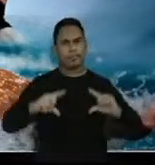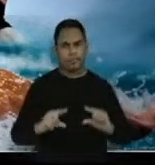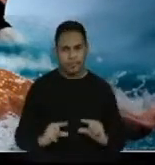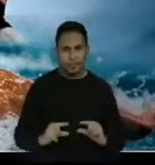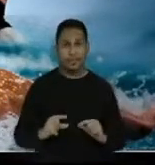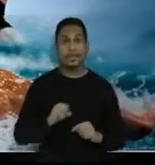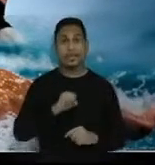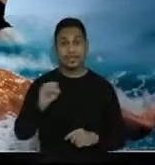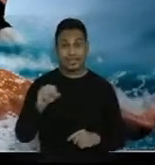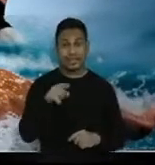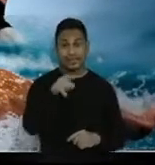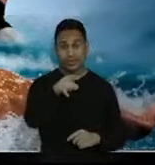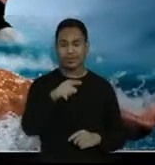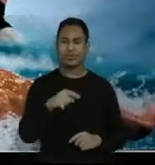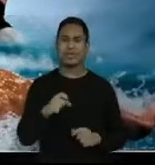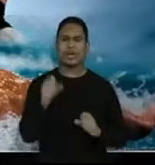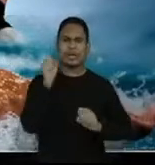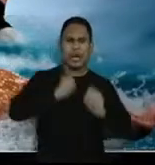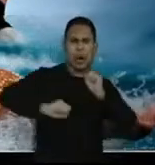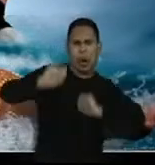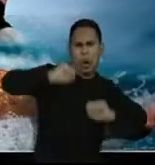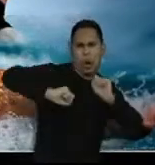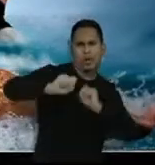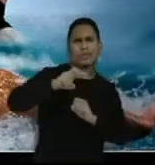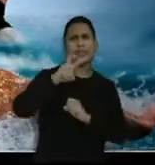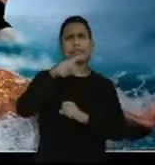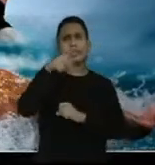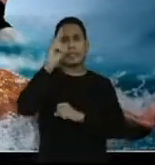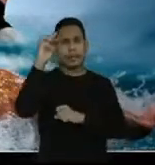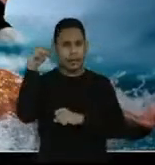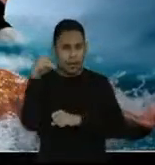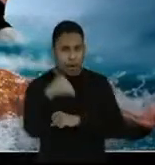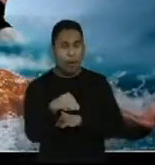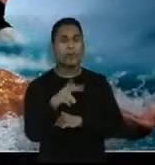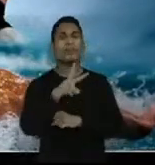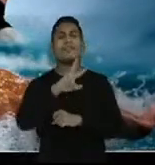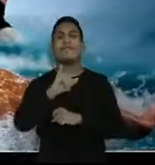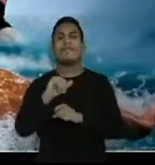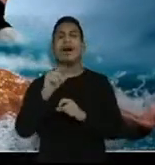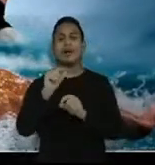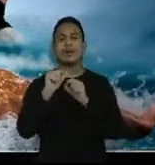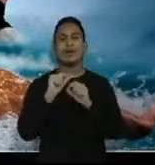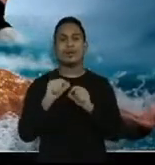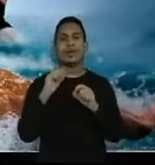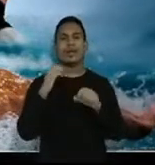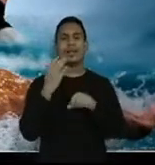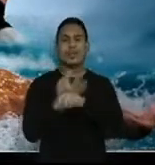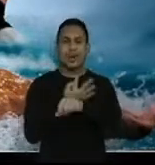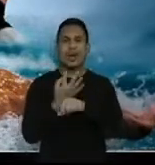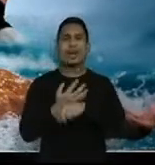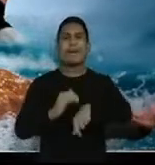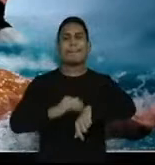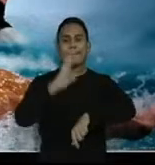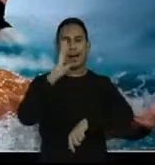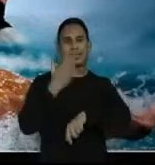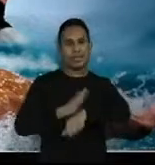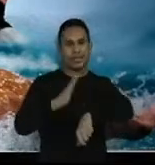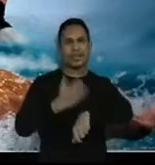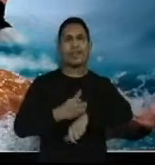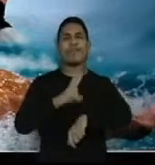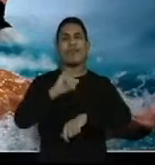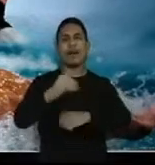5 quilômetros, você passa a tolerar mais o exercício, né? E vai evoluindo. Então, você demora mais tempo